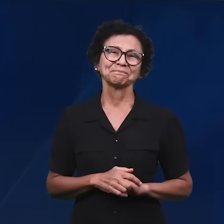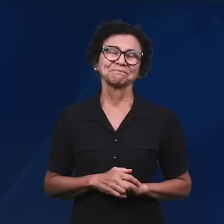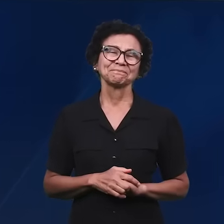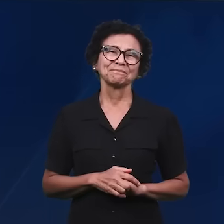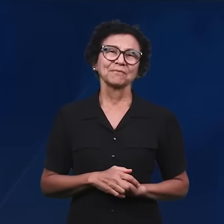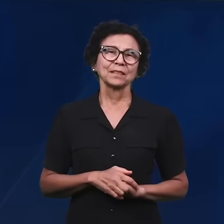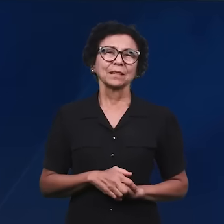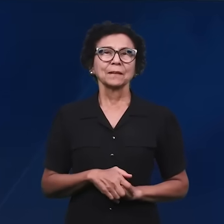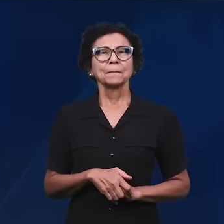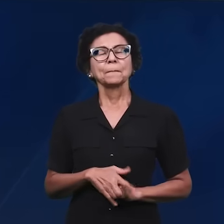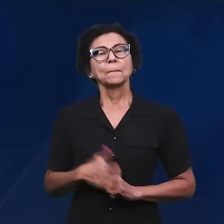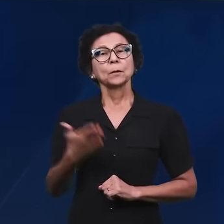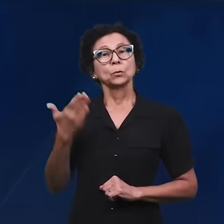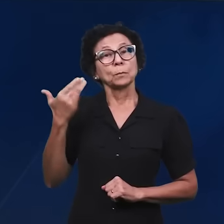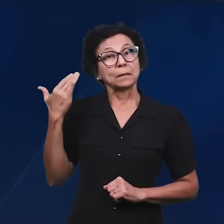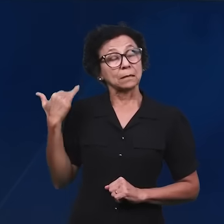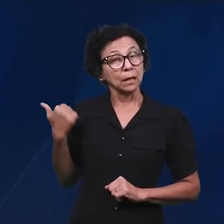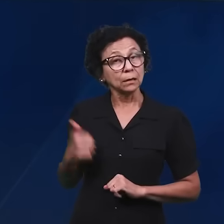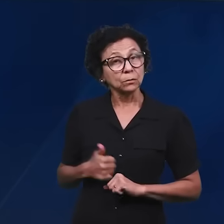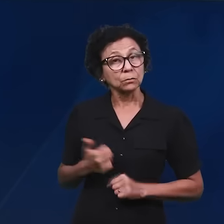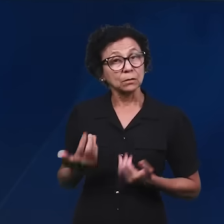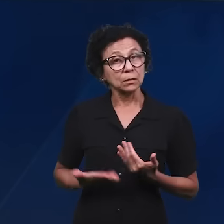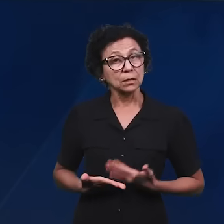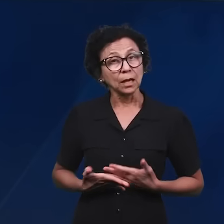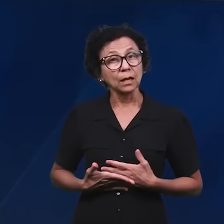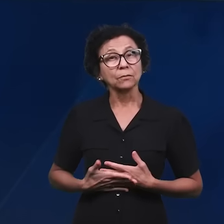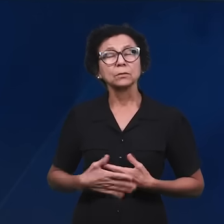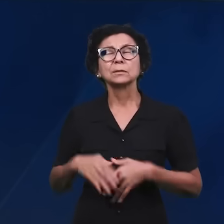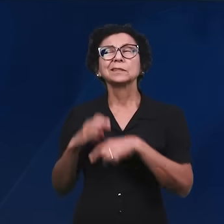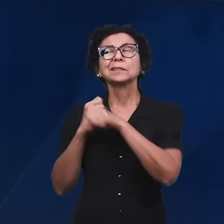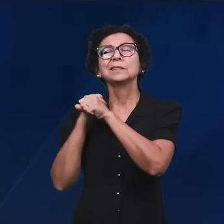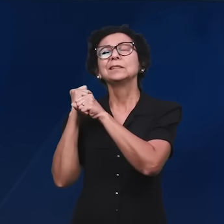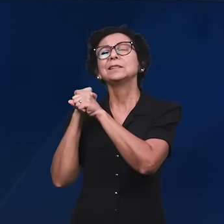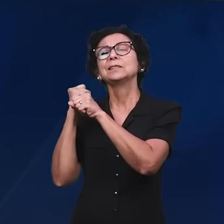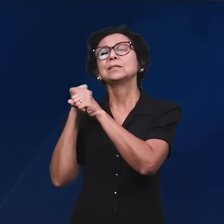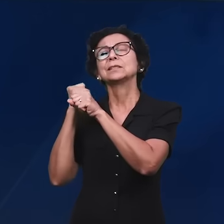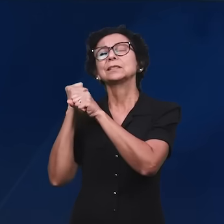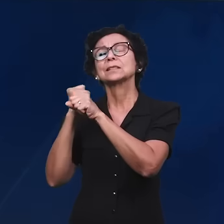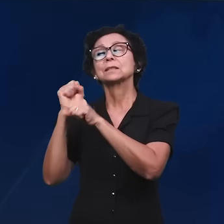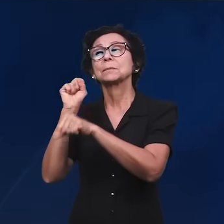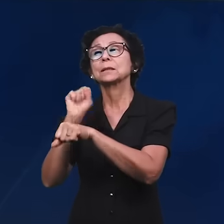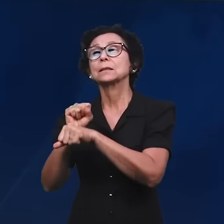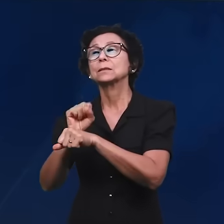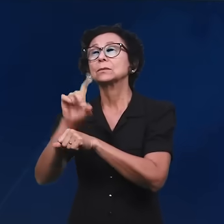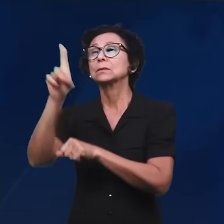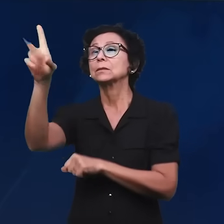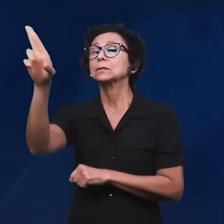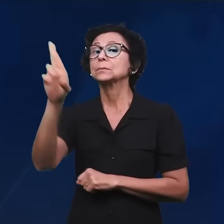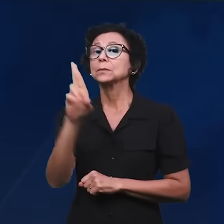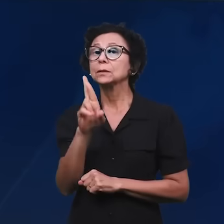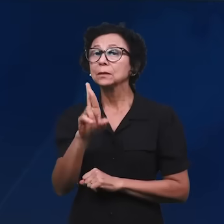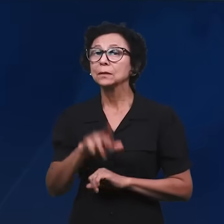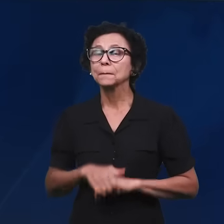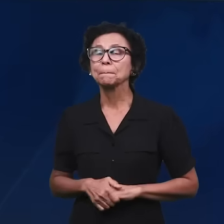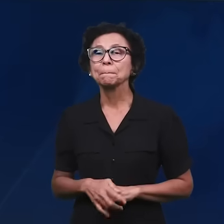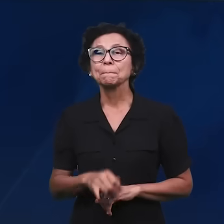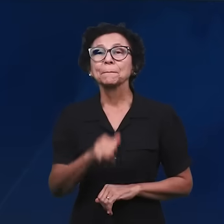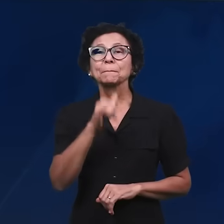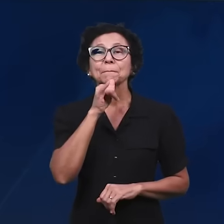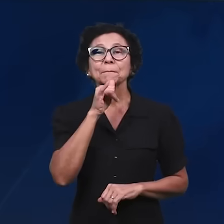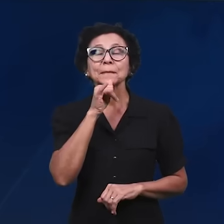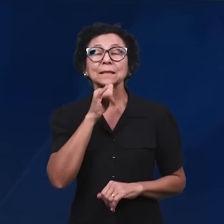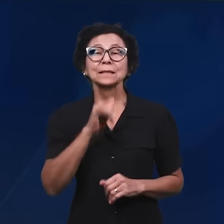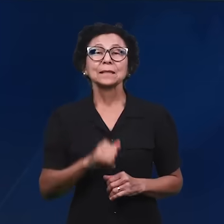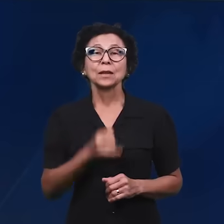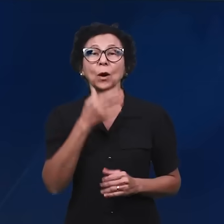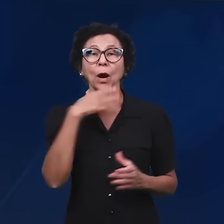aí. Muitos servos de Deus no passado esperaram anos por resposta, mas tiveram a resposta, confiaram. Veja a exemplo de